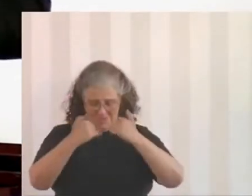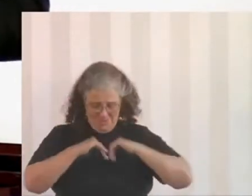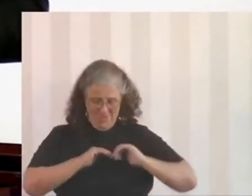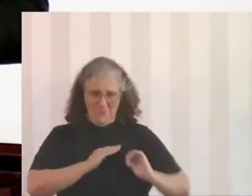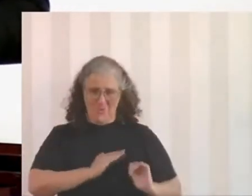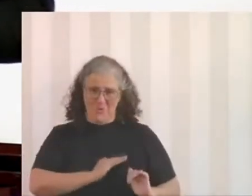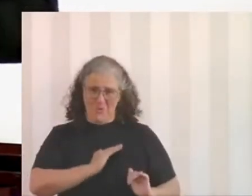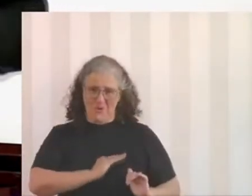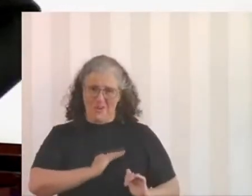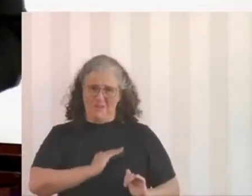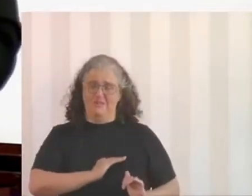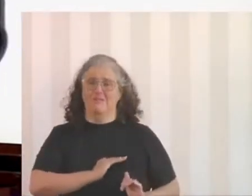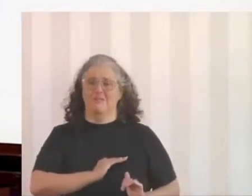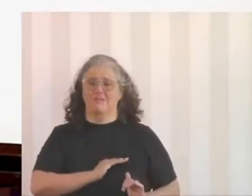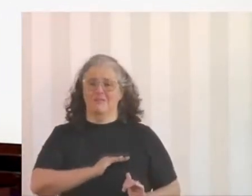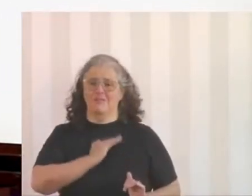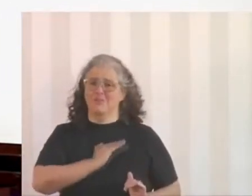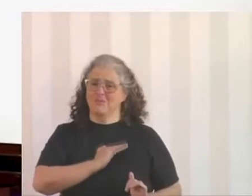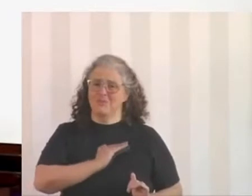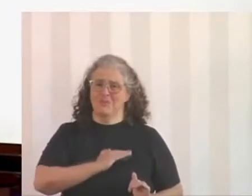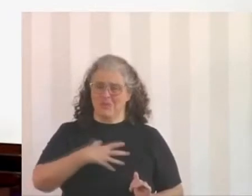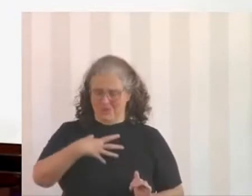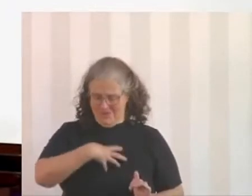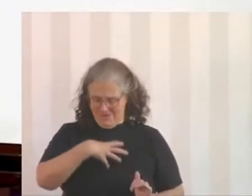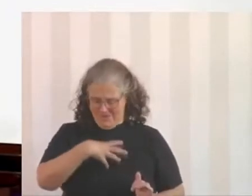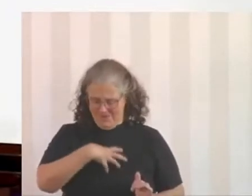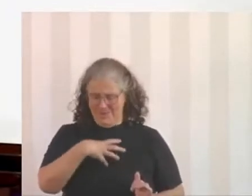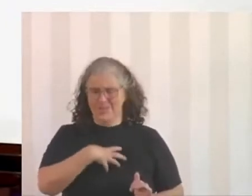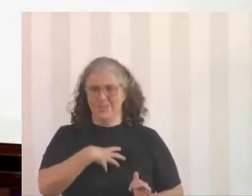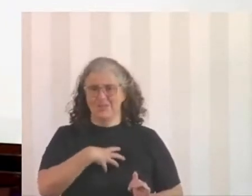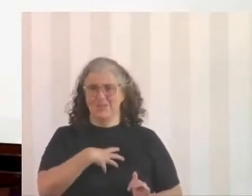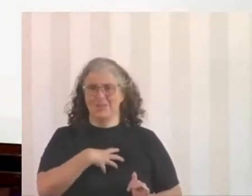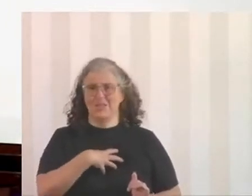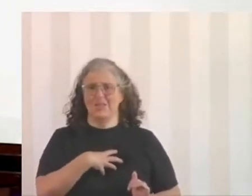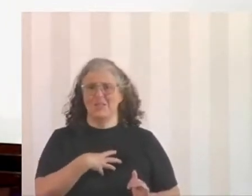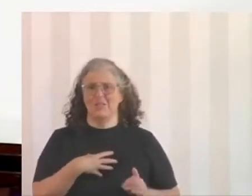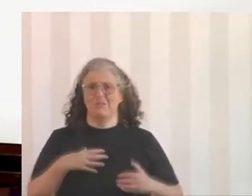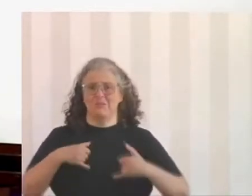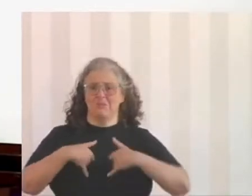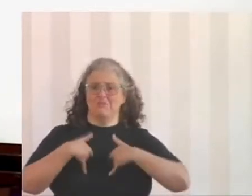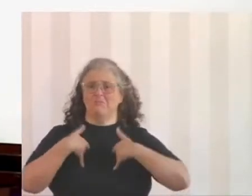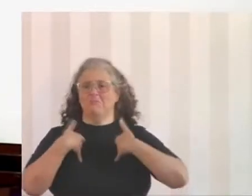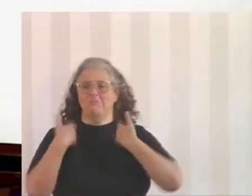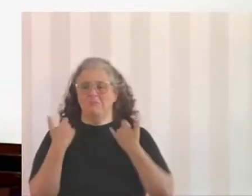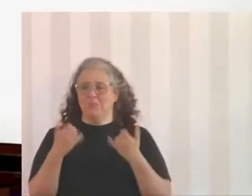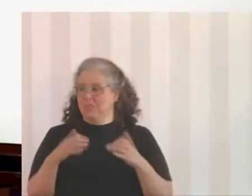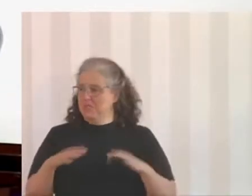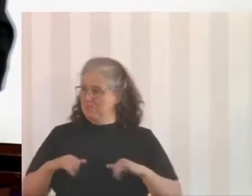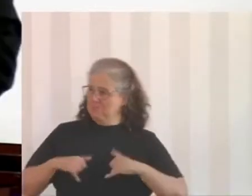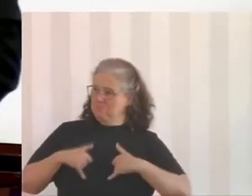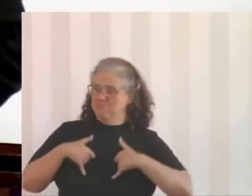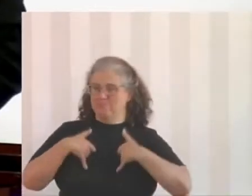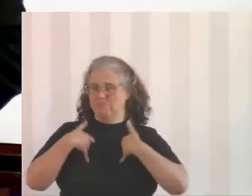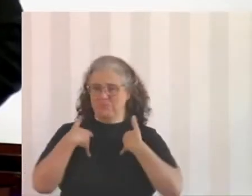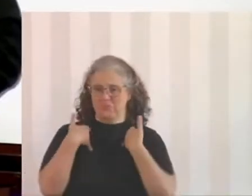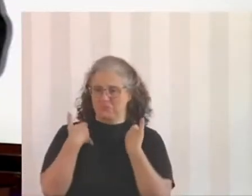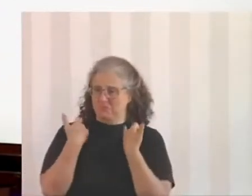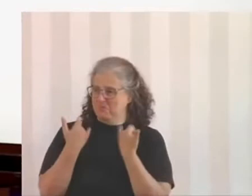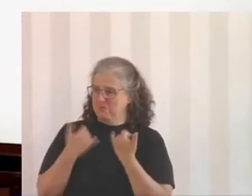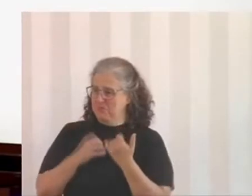invejoso, cheio de inveja por aquilo que Paulo era. Eles queriam ser também como ele.